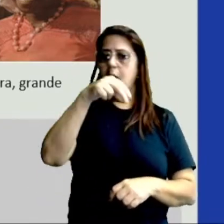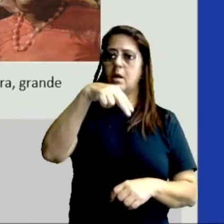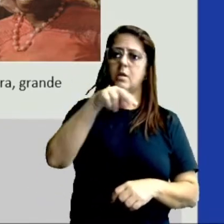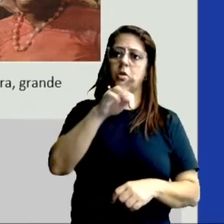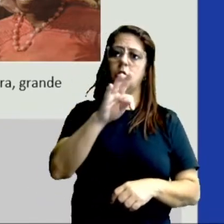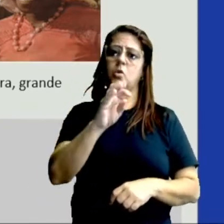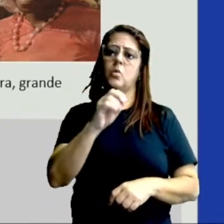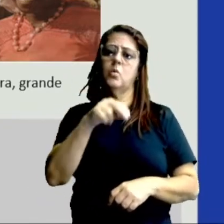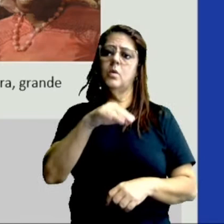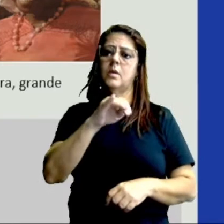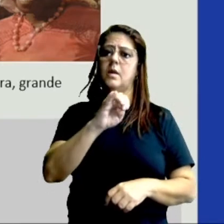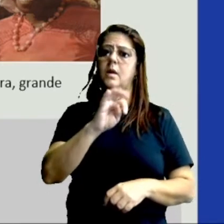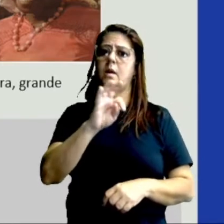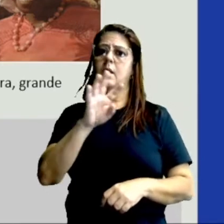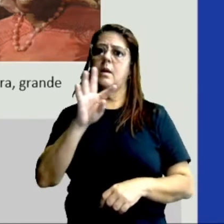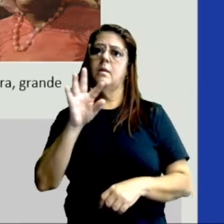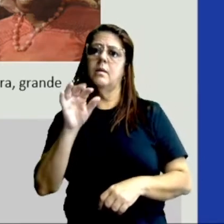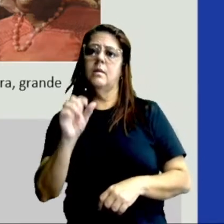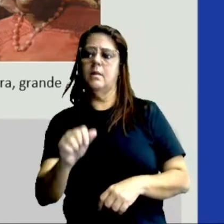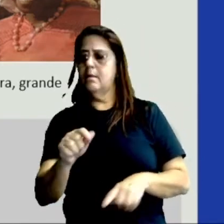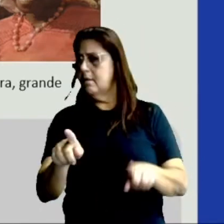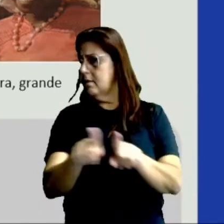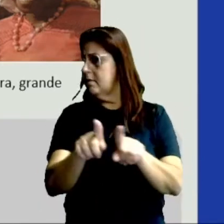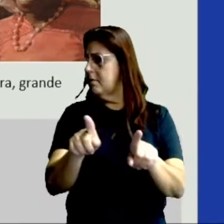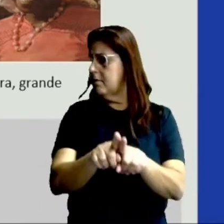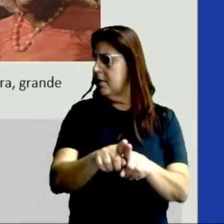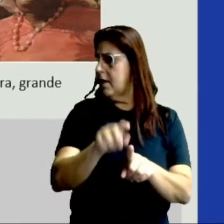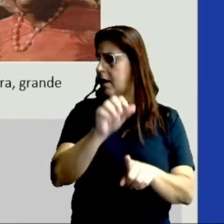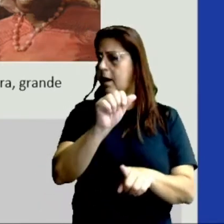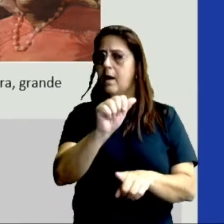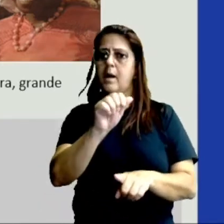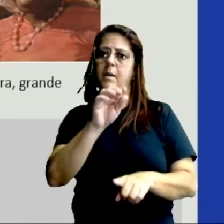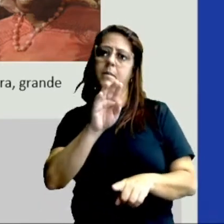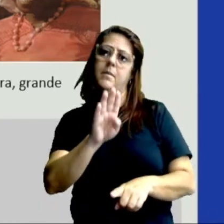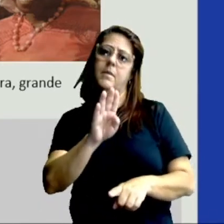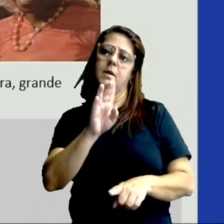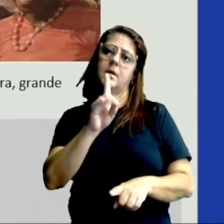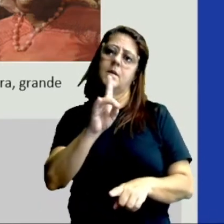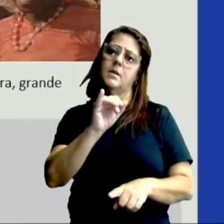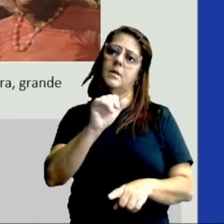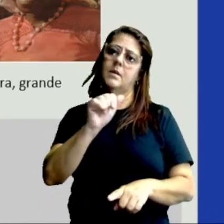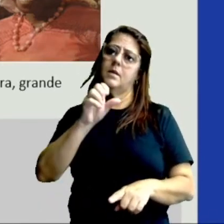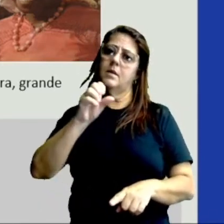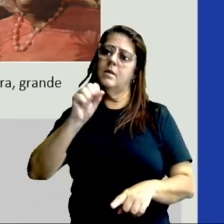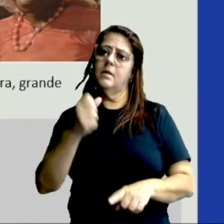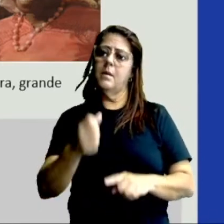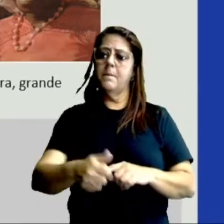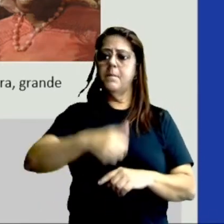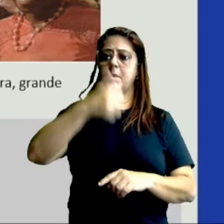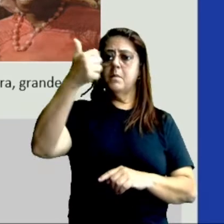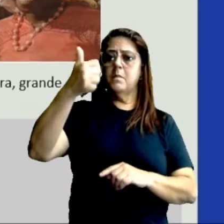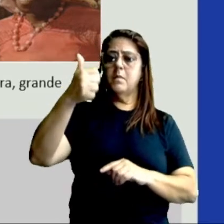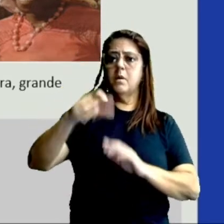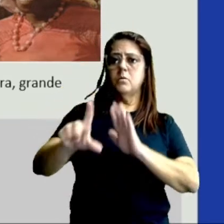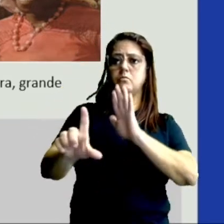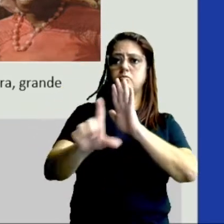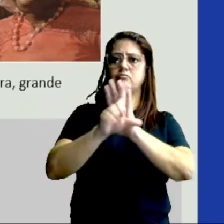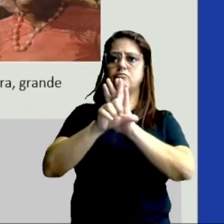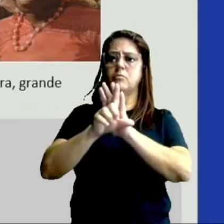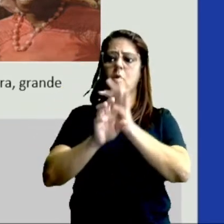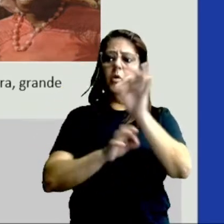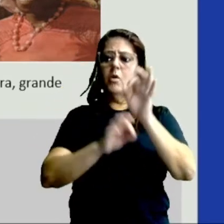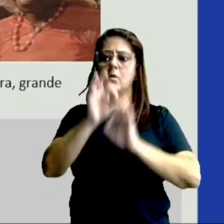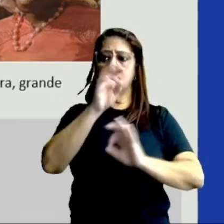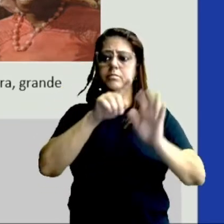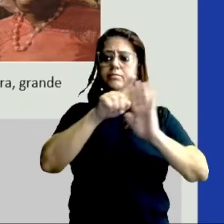ao lado dela a gente também tem Abdias Nascimento que foi autor do primeiro projeto de lei sobre políticas